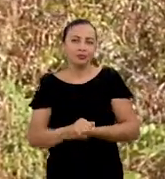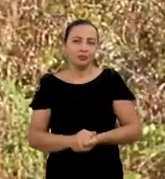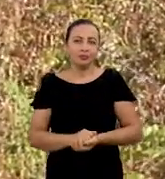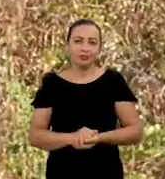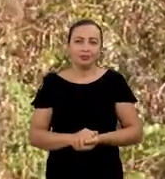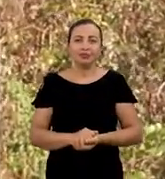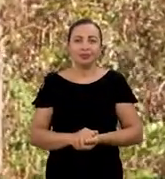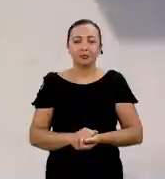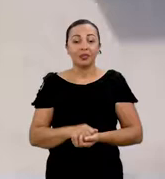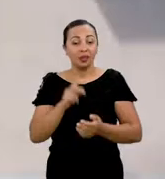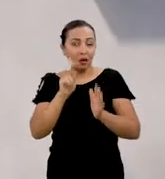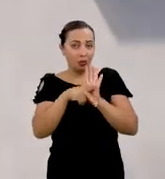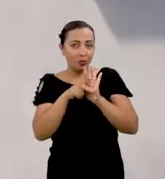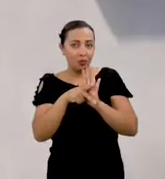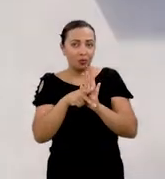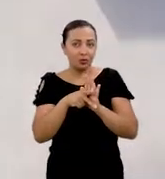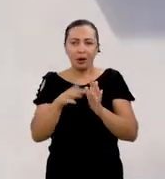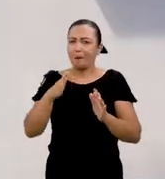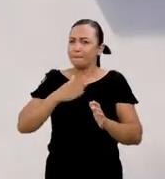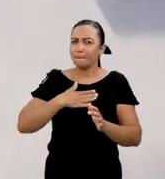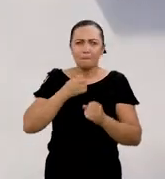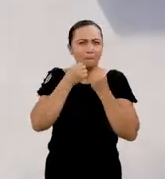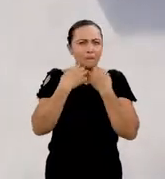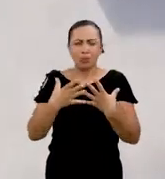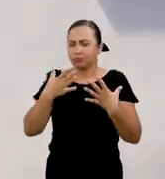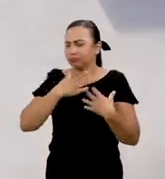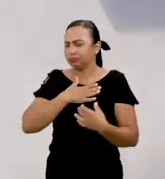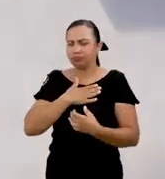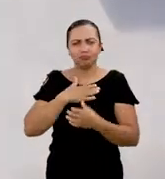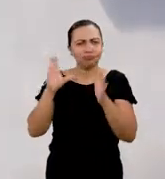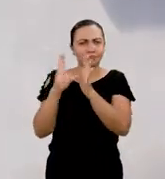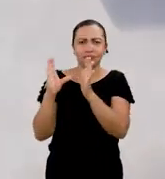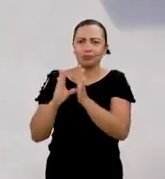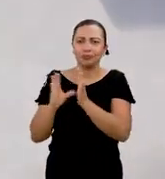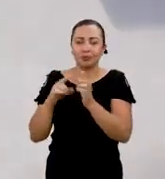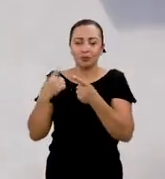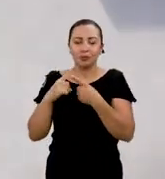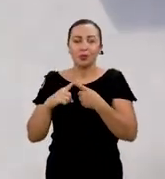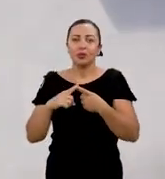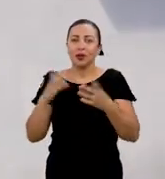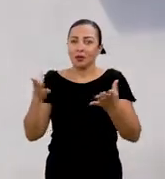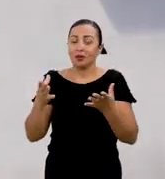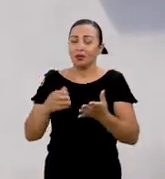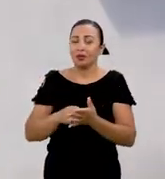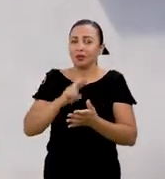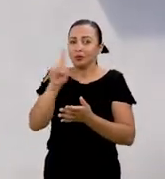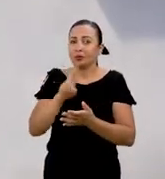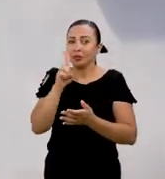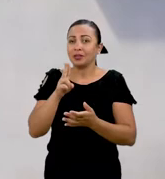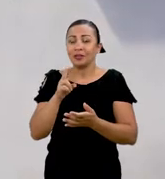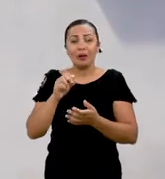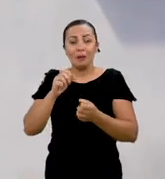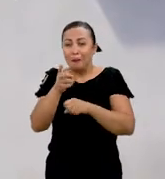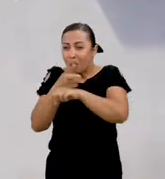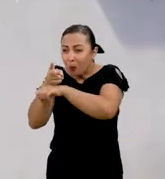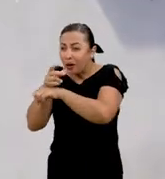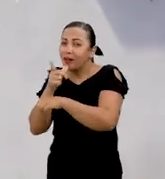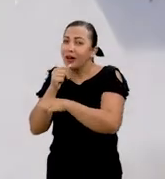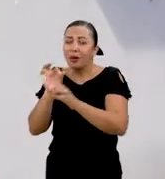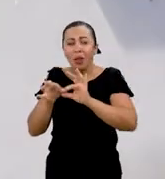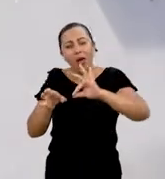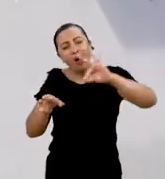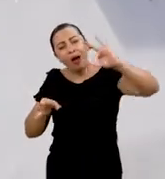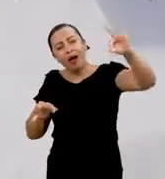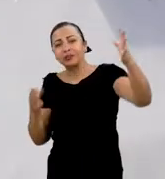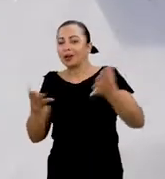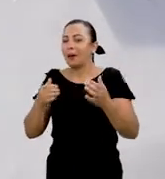que ela tem prova antes desse projeto deu bom demais aqui no nosso tratamento porque machucar carregando lava e leva